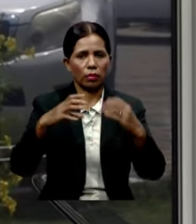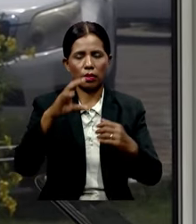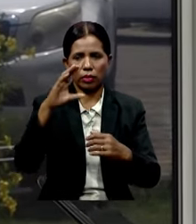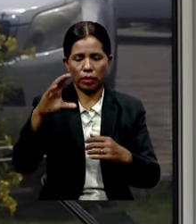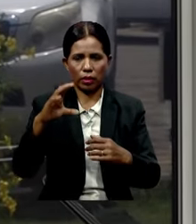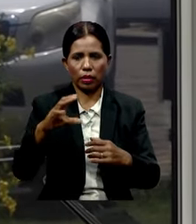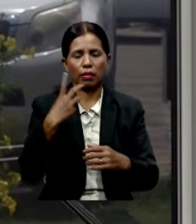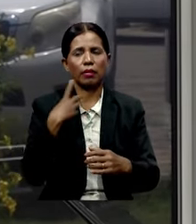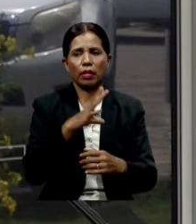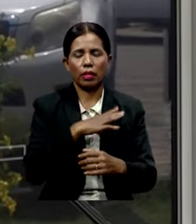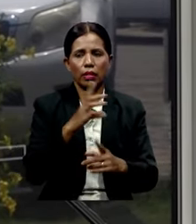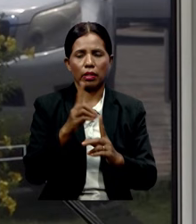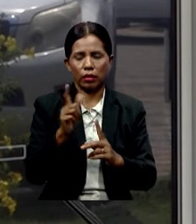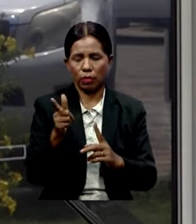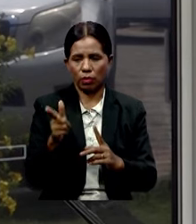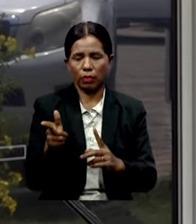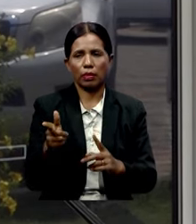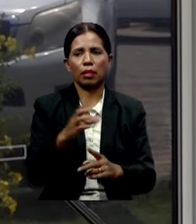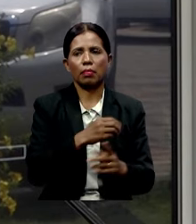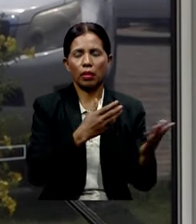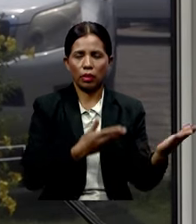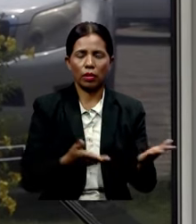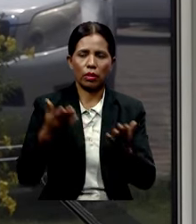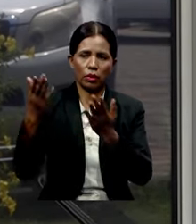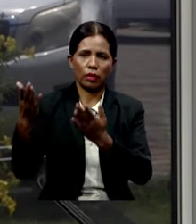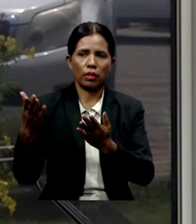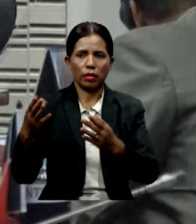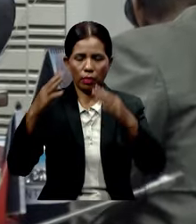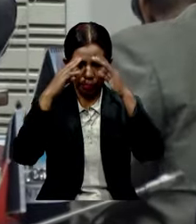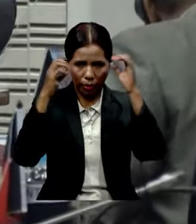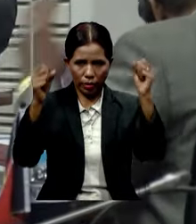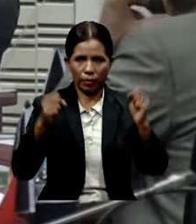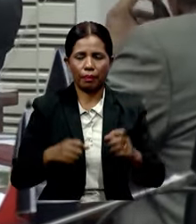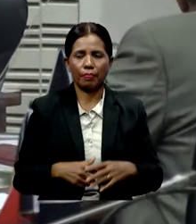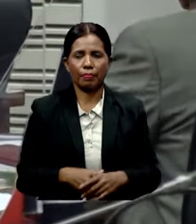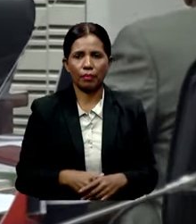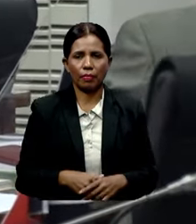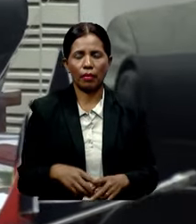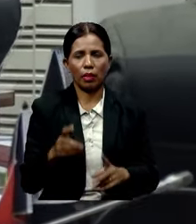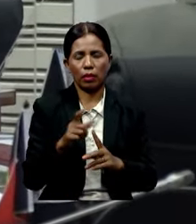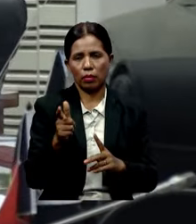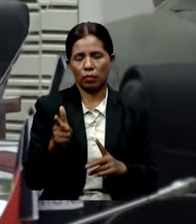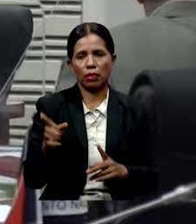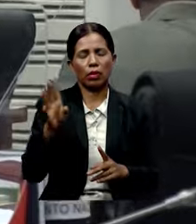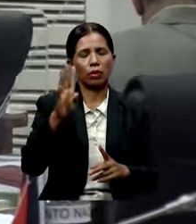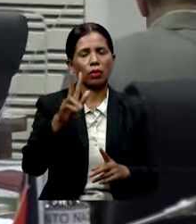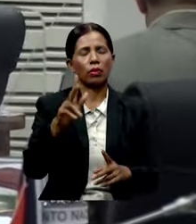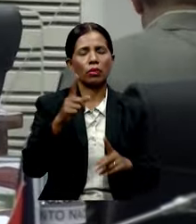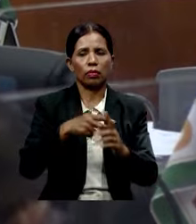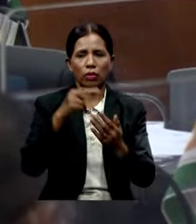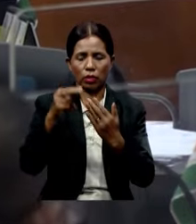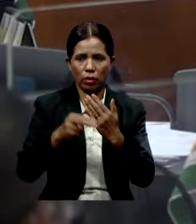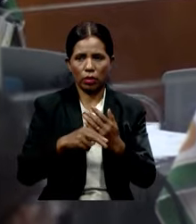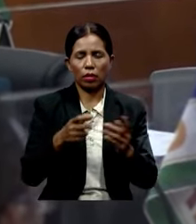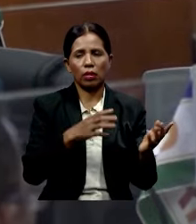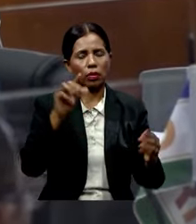no espera kata que dia 20 de 21 ame bele submete na ba ia presidente antes e loro ngron resintolo fula novembro ne governo li husi